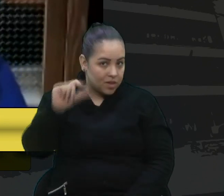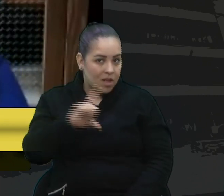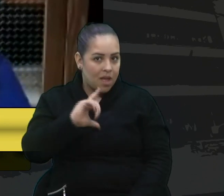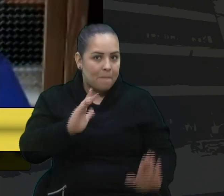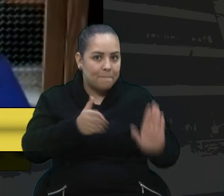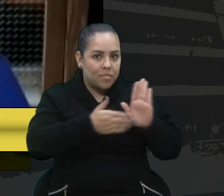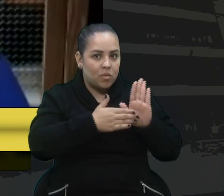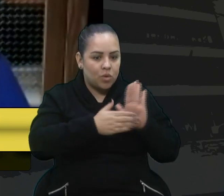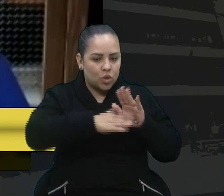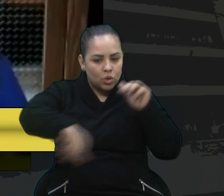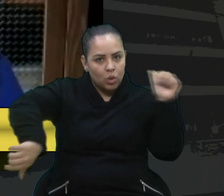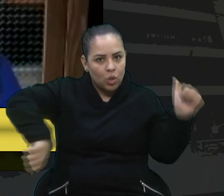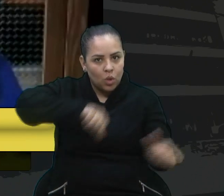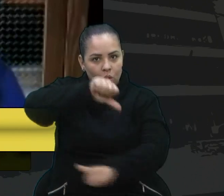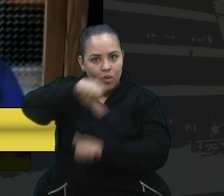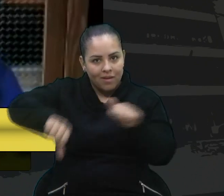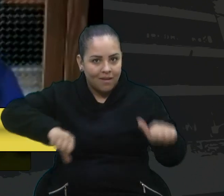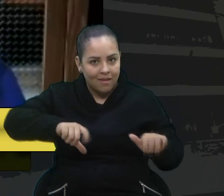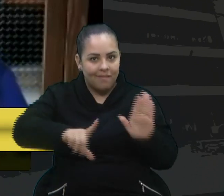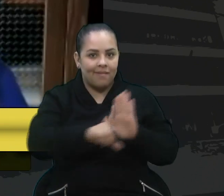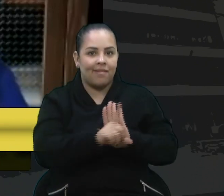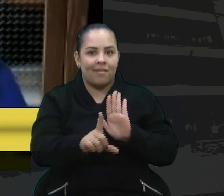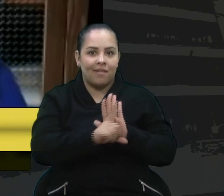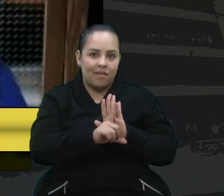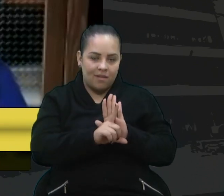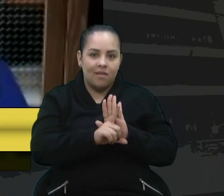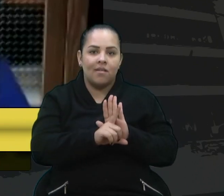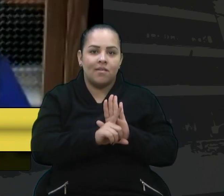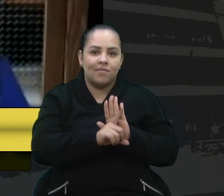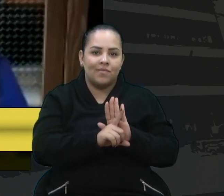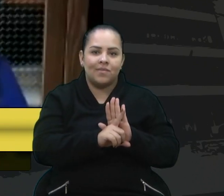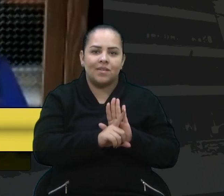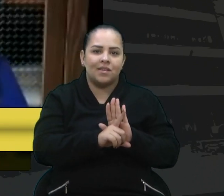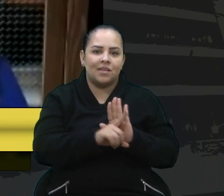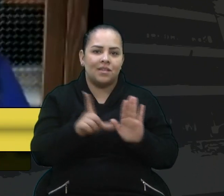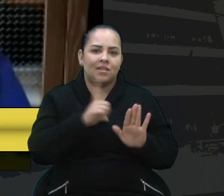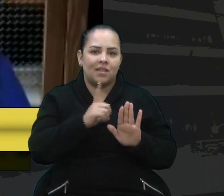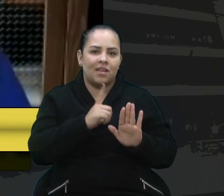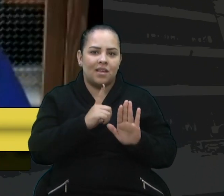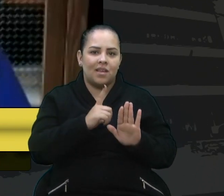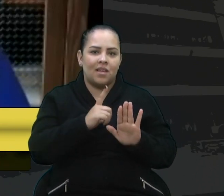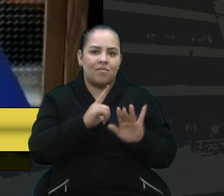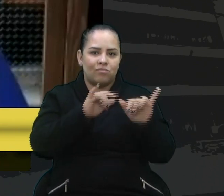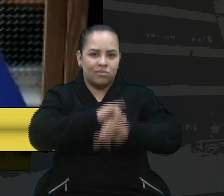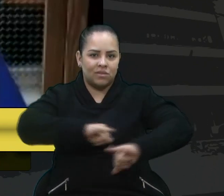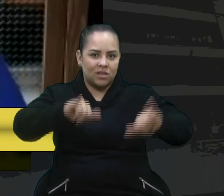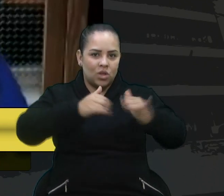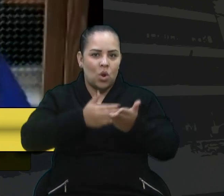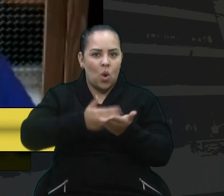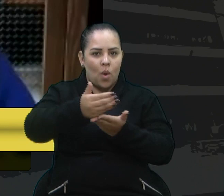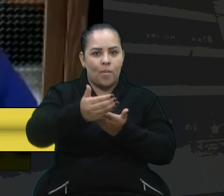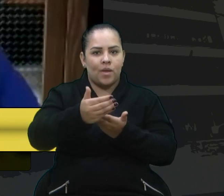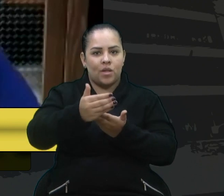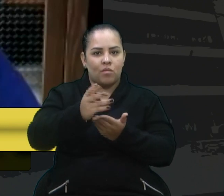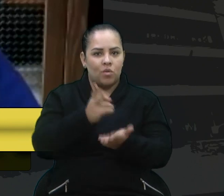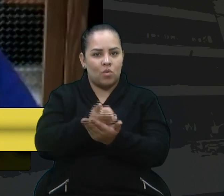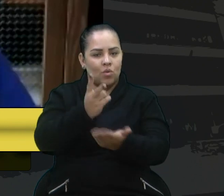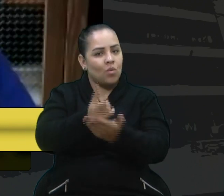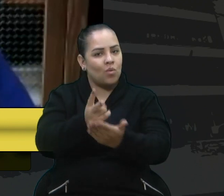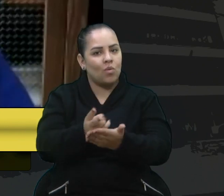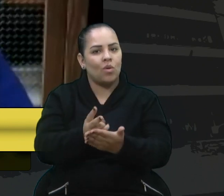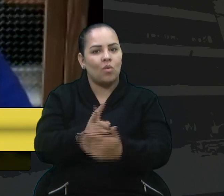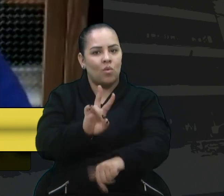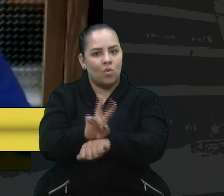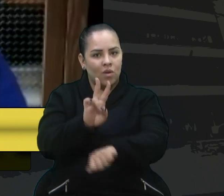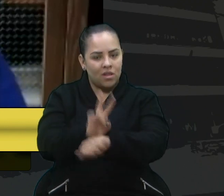alteração daquela legislação que tinha se anunciado inicialmente sobre a questão da preservação do patrimônio, do Compac,